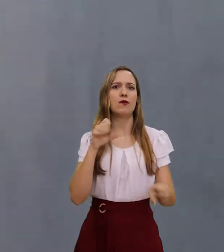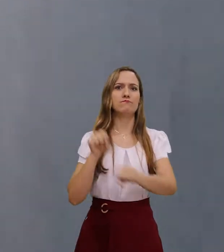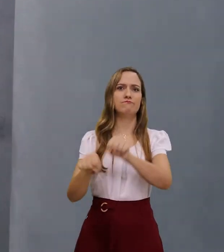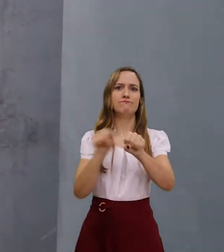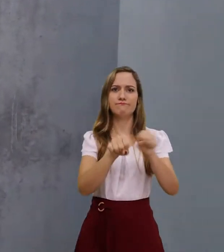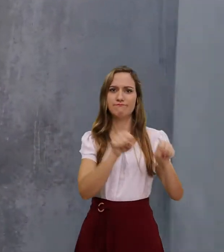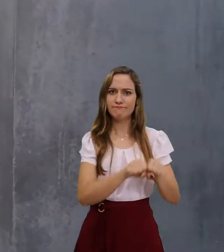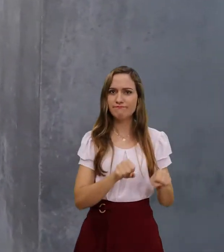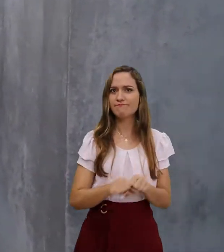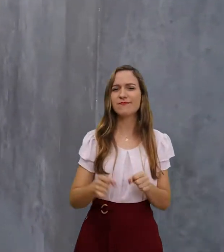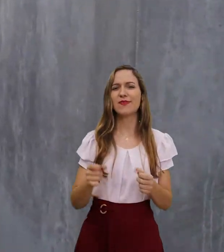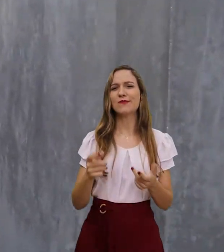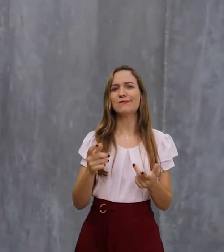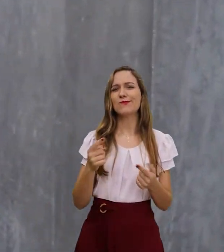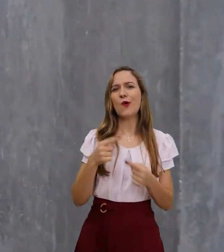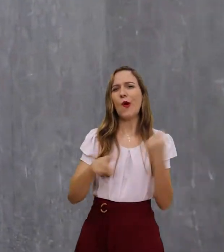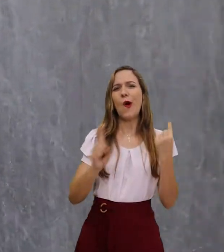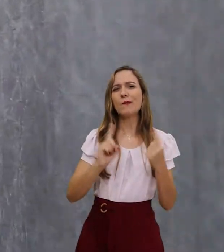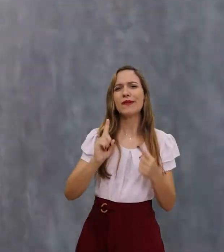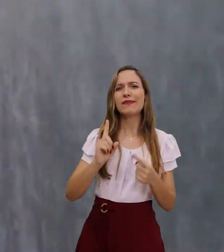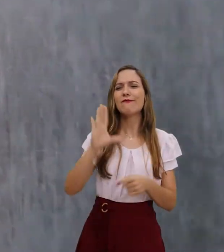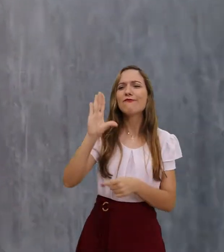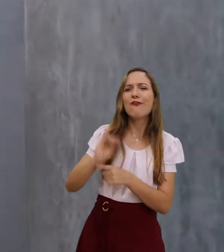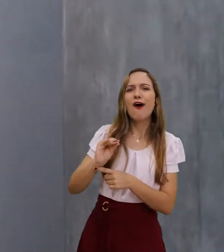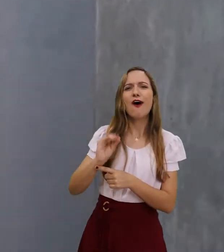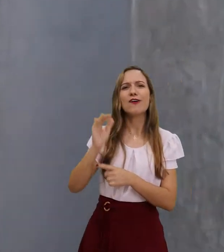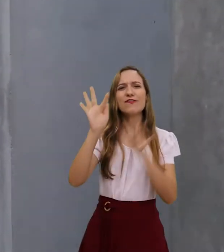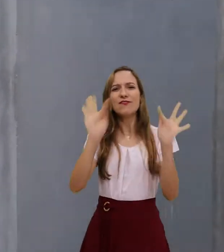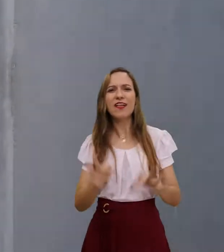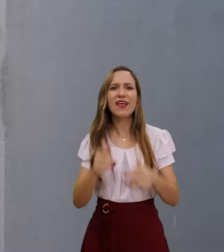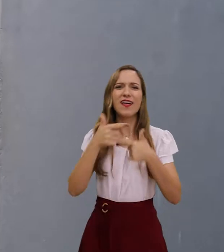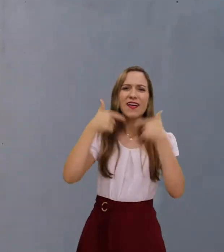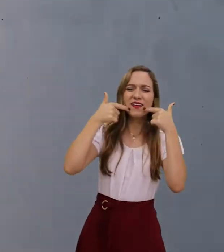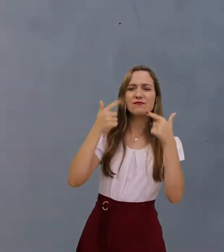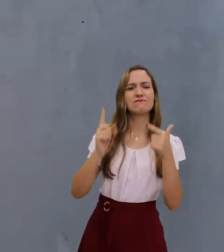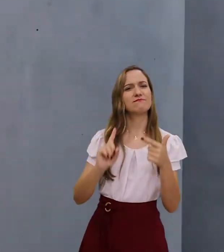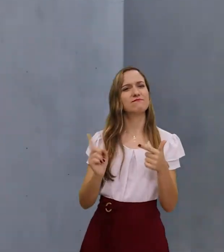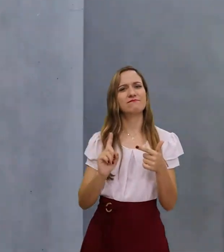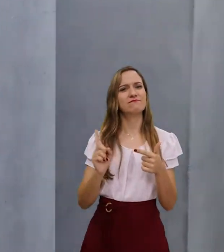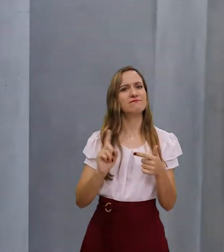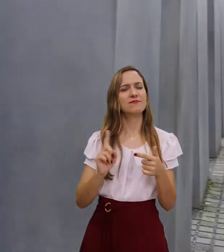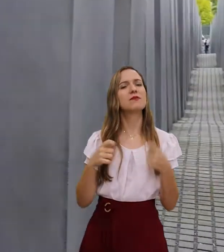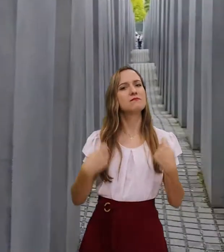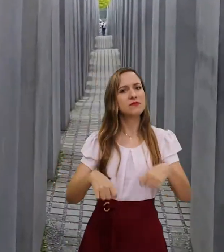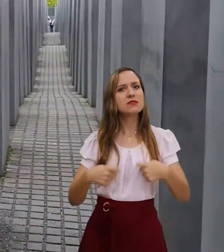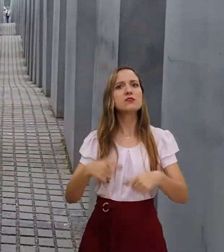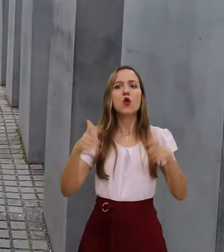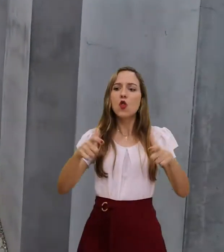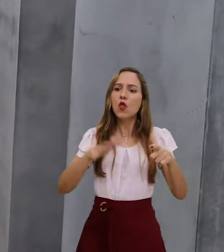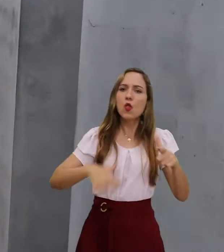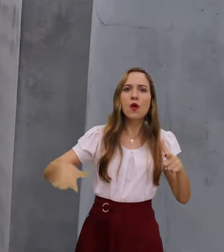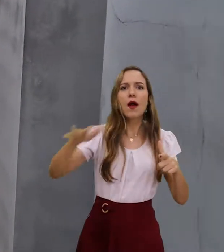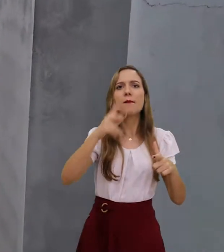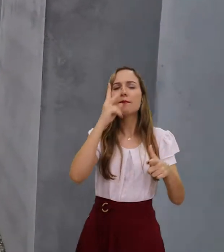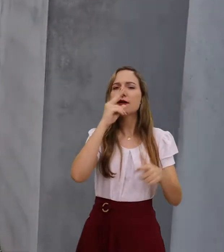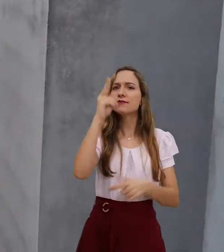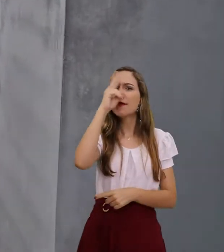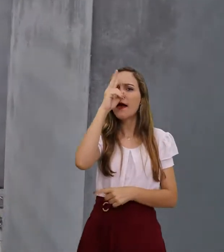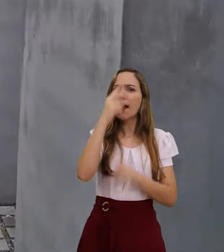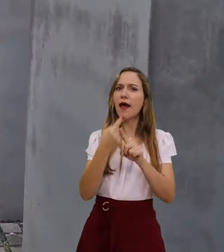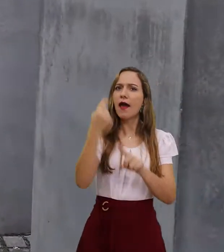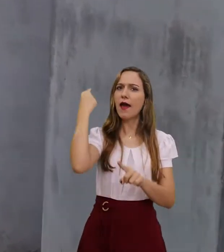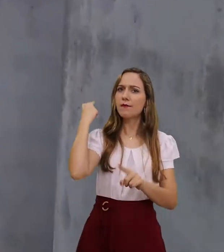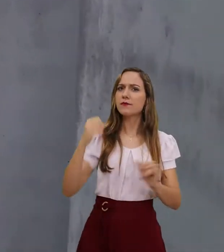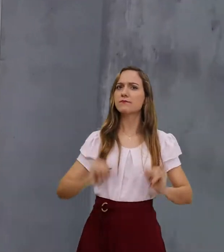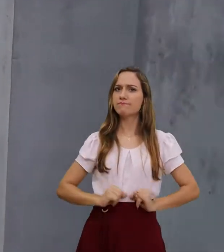né, um símbolo de fotos, felicidade e tudo mais. É um lugar mais para ser como se fosse um relembre.